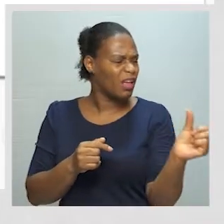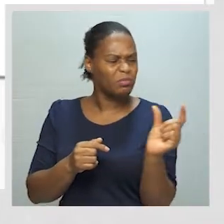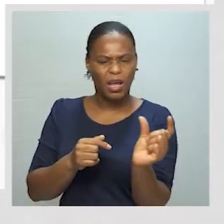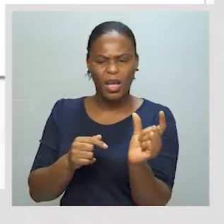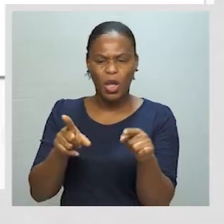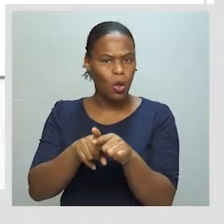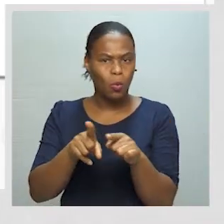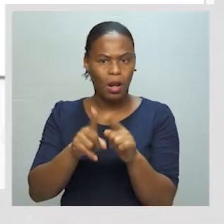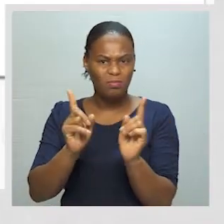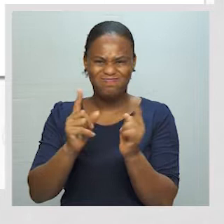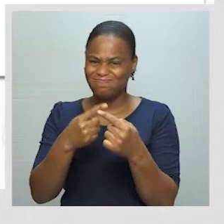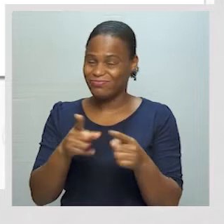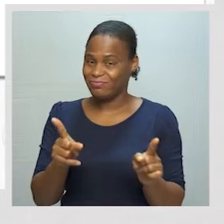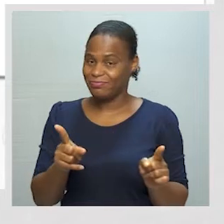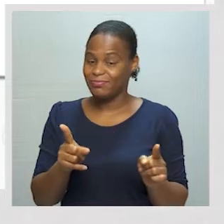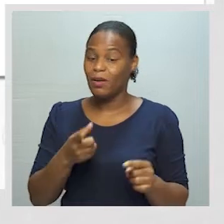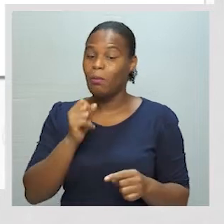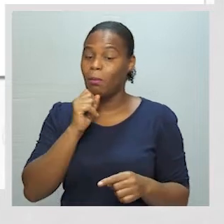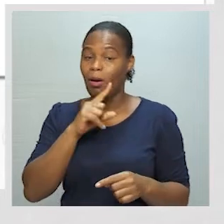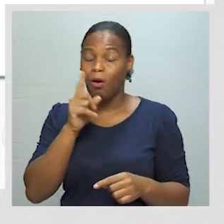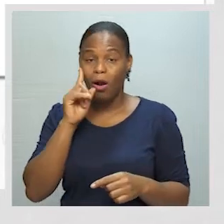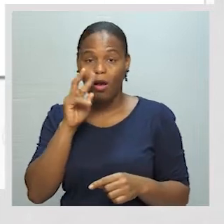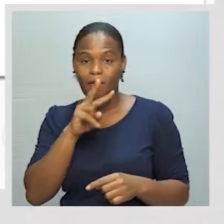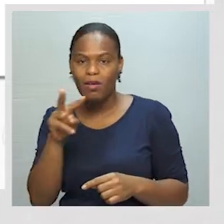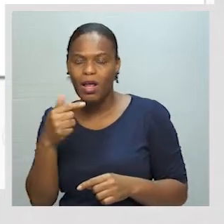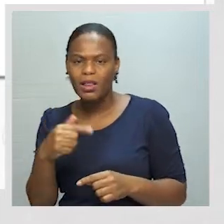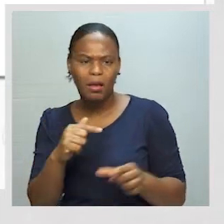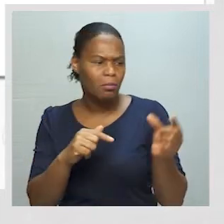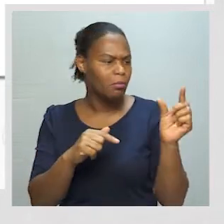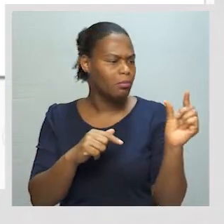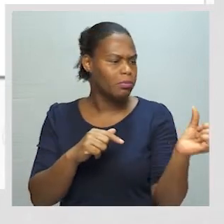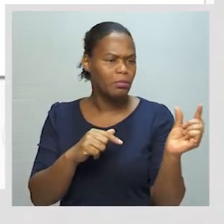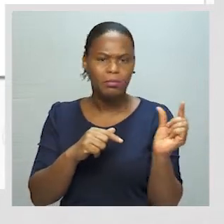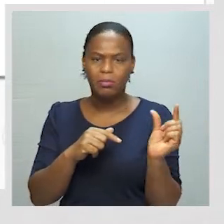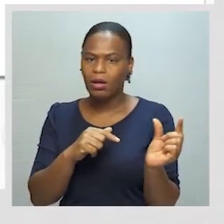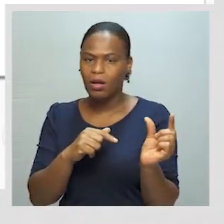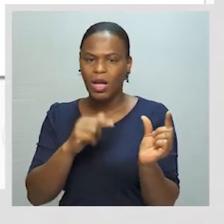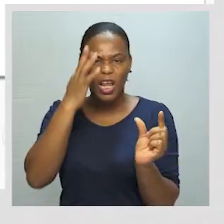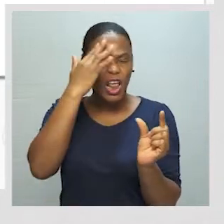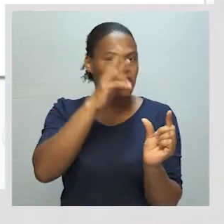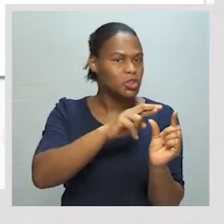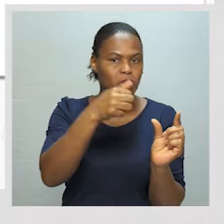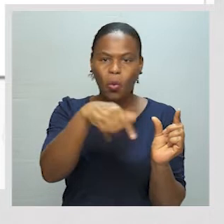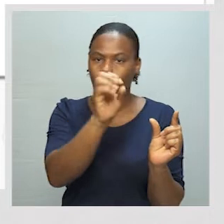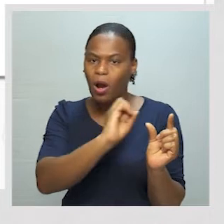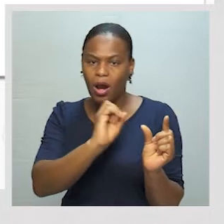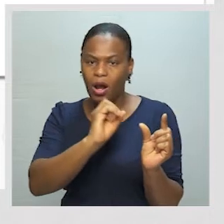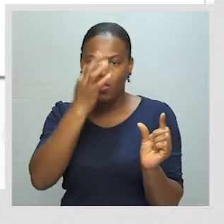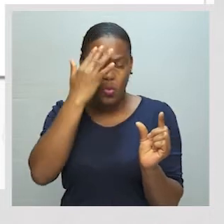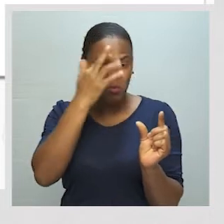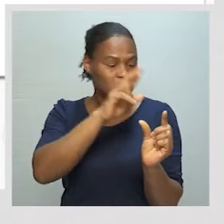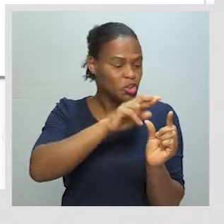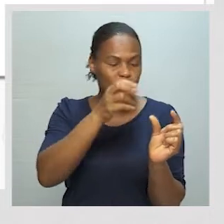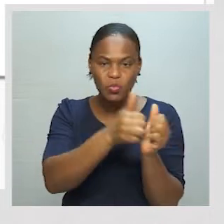iguais. Então, podem ver que há termos que não têm incógnita. Então,